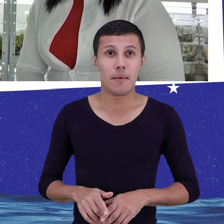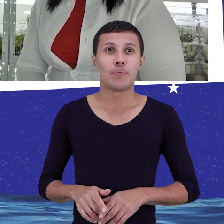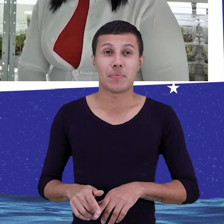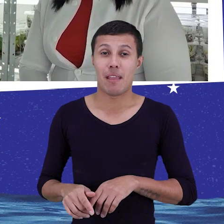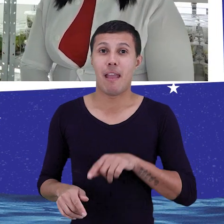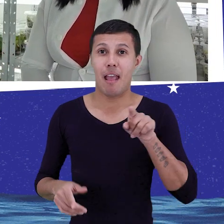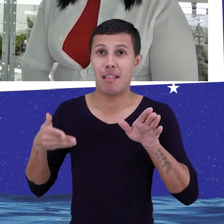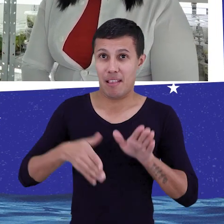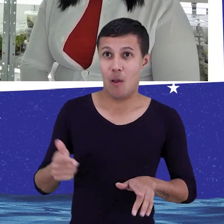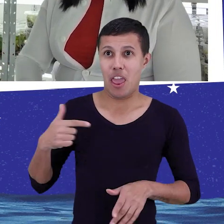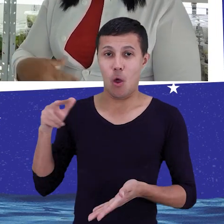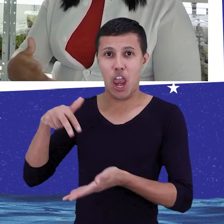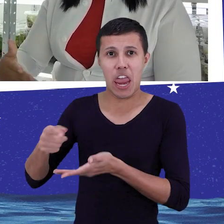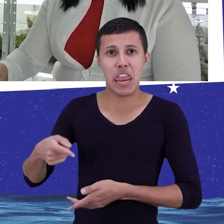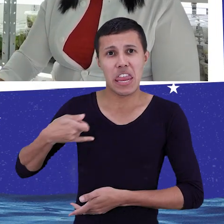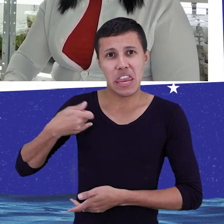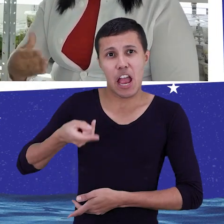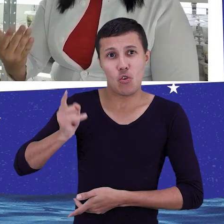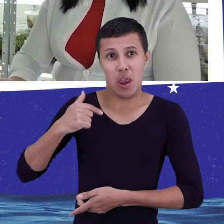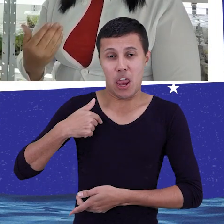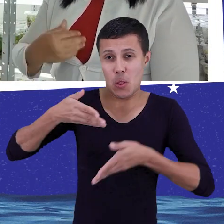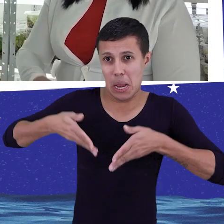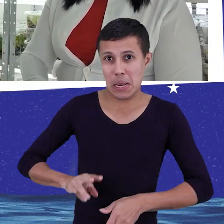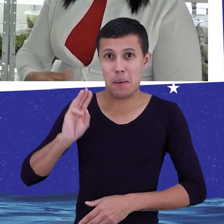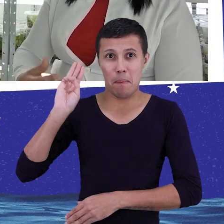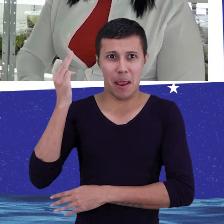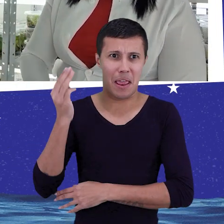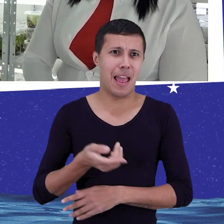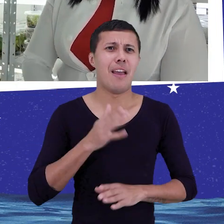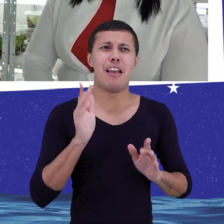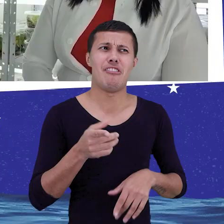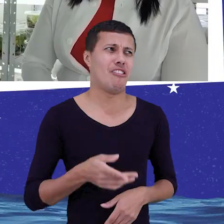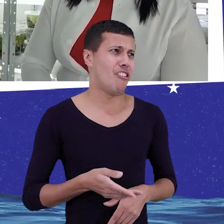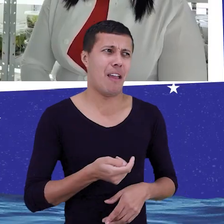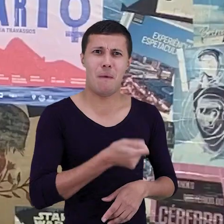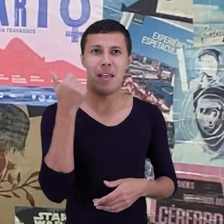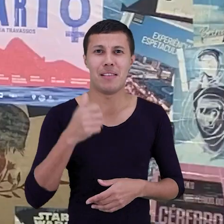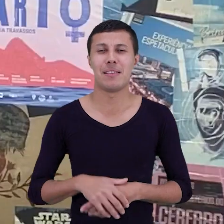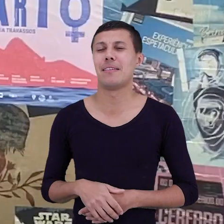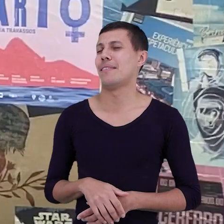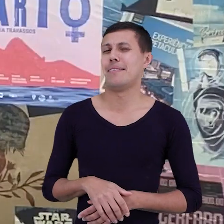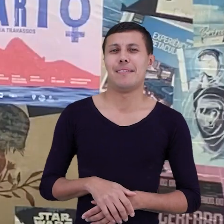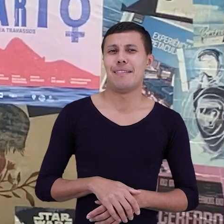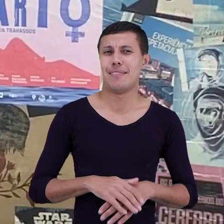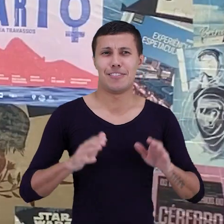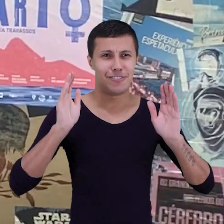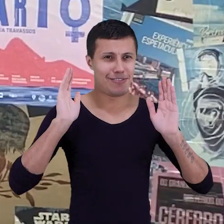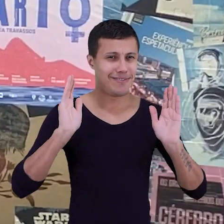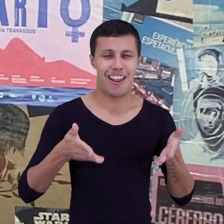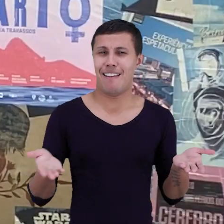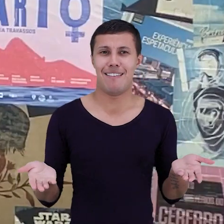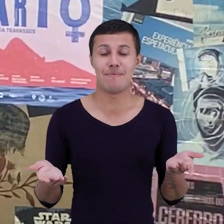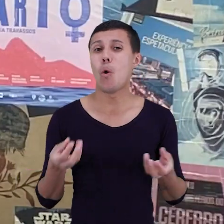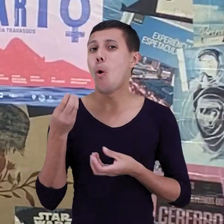sou maranhense, mas participo dessa chegou com 1 ano, já é maranhense. Total.